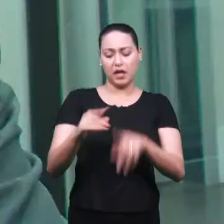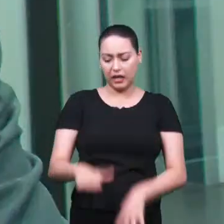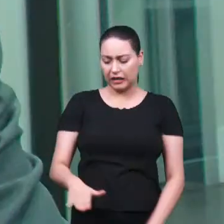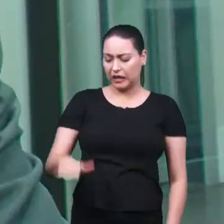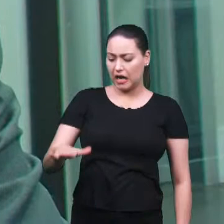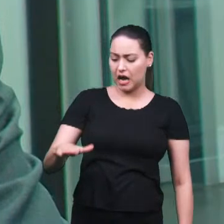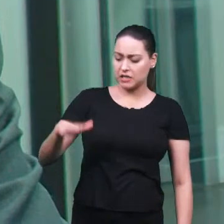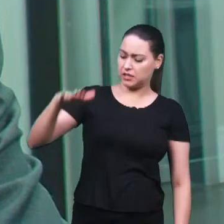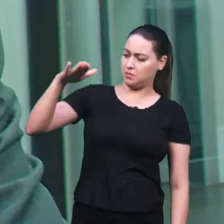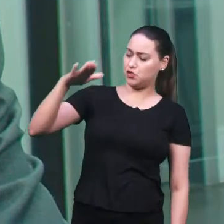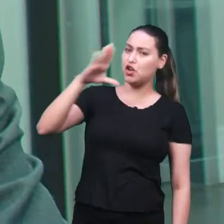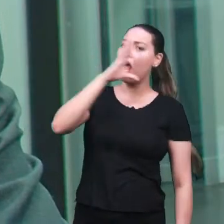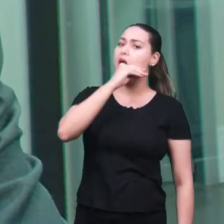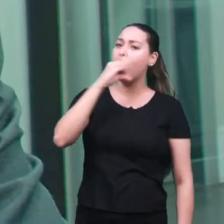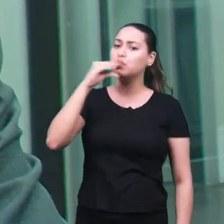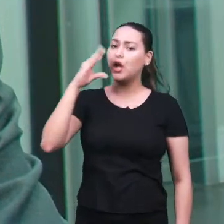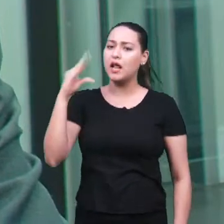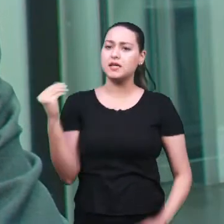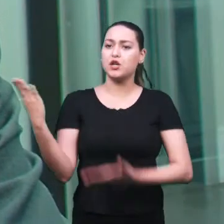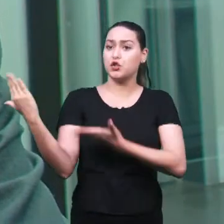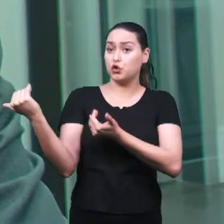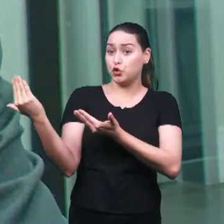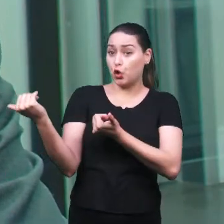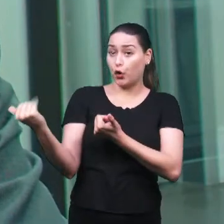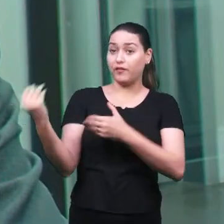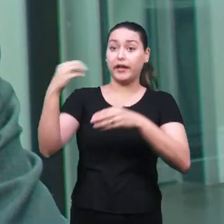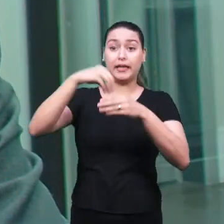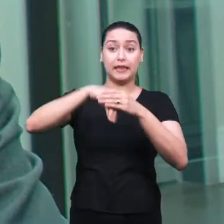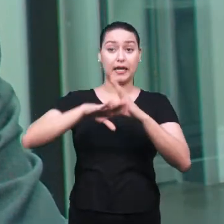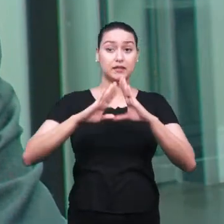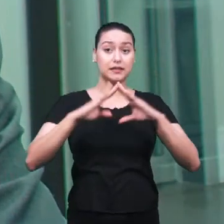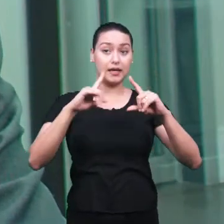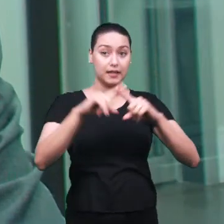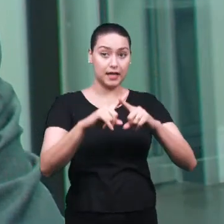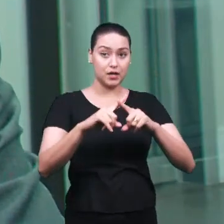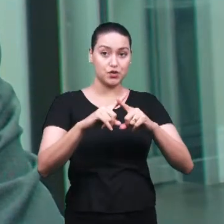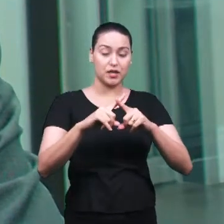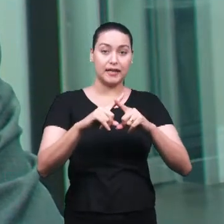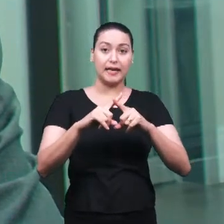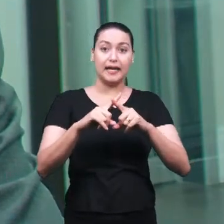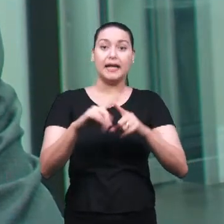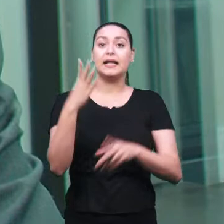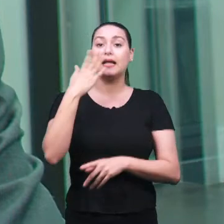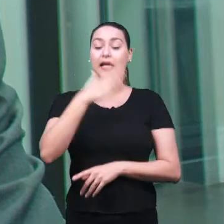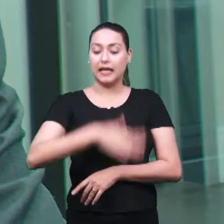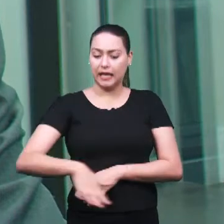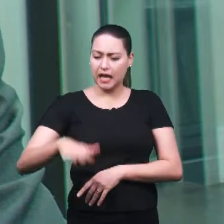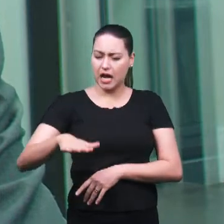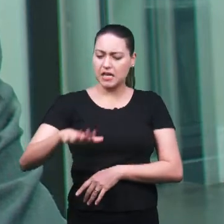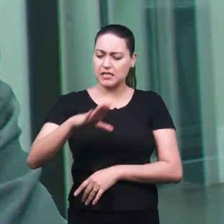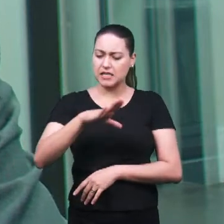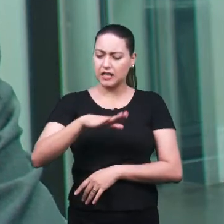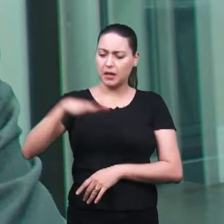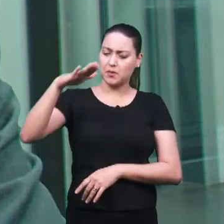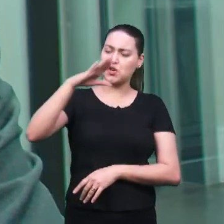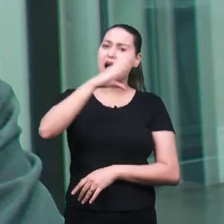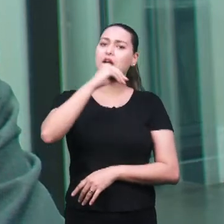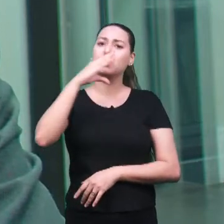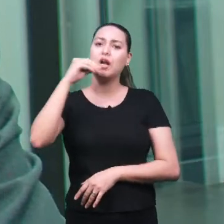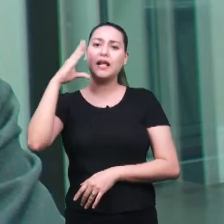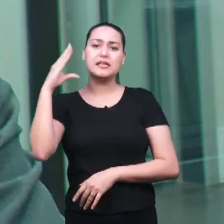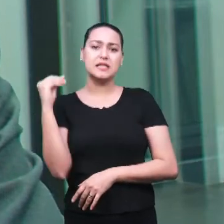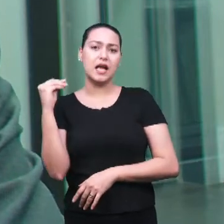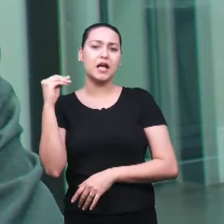intermediário, adolescente e jovem na igreja. E como criança, como intermediário, como adolescente, como jovem, eu tive uma